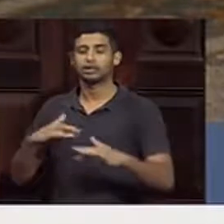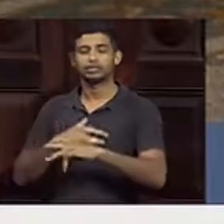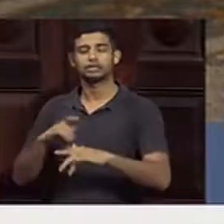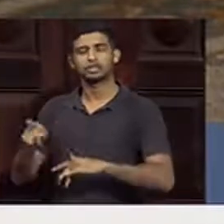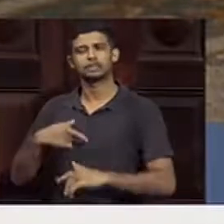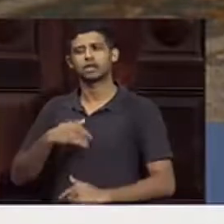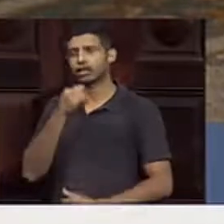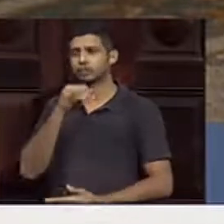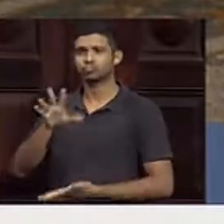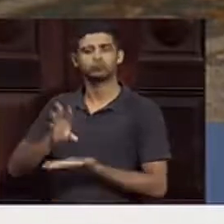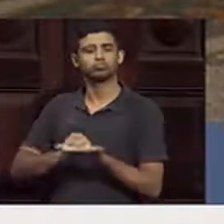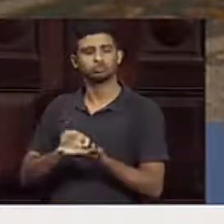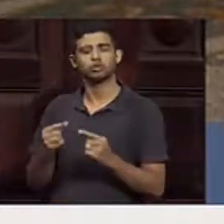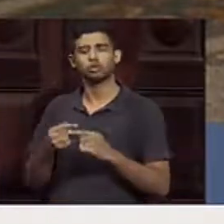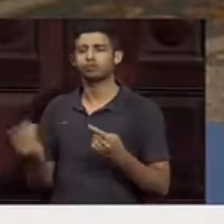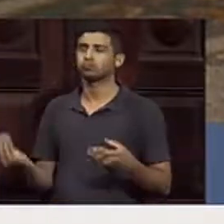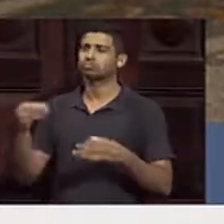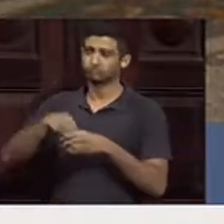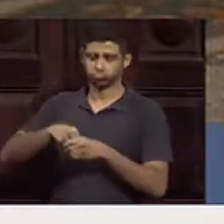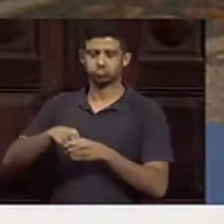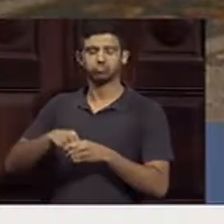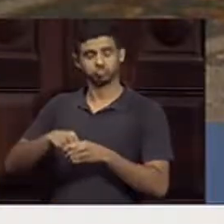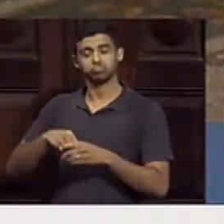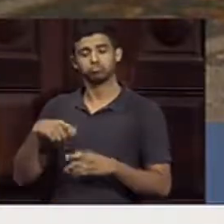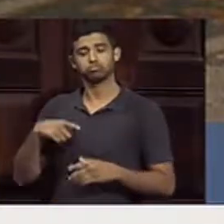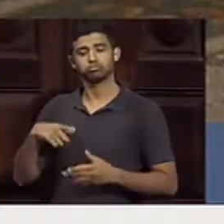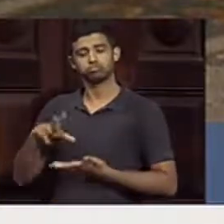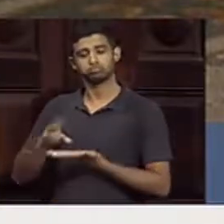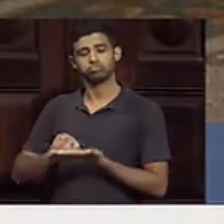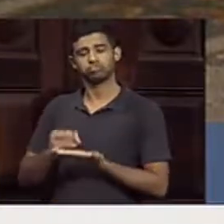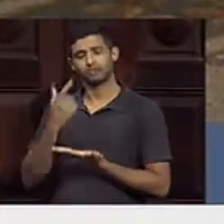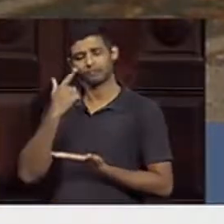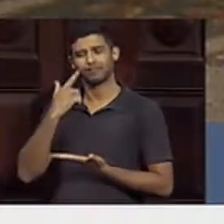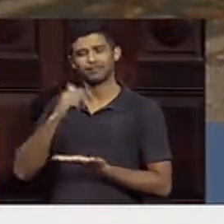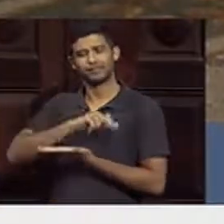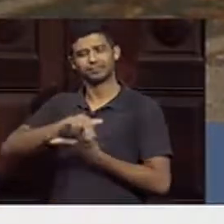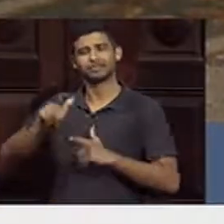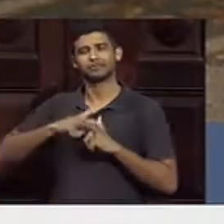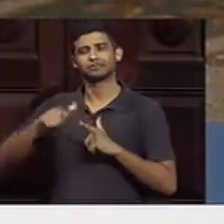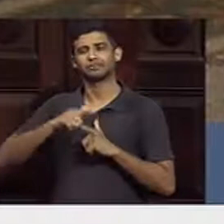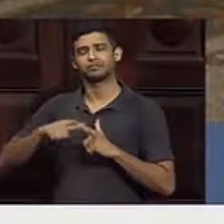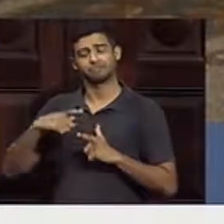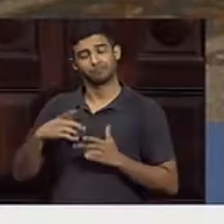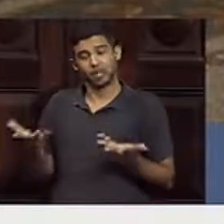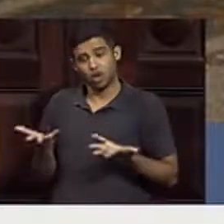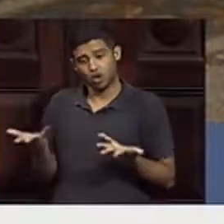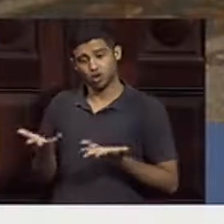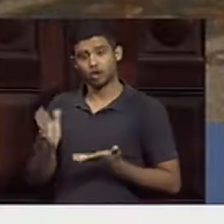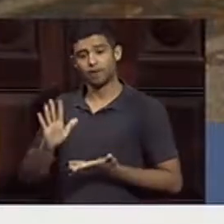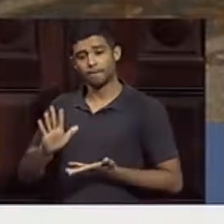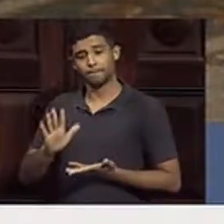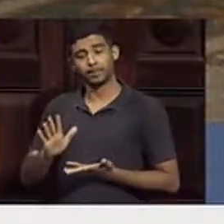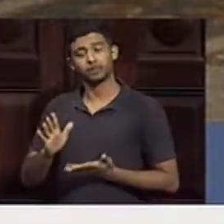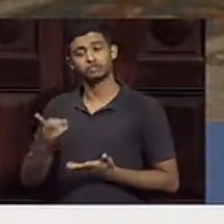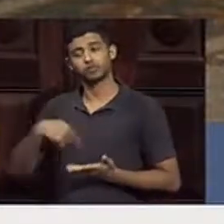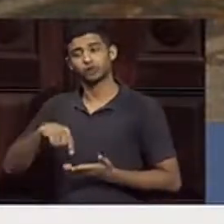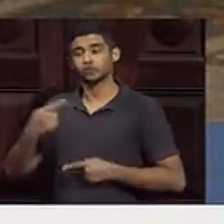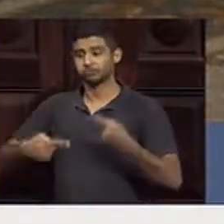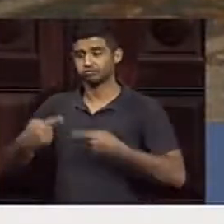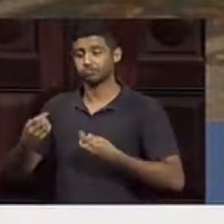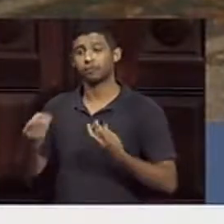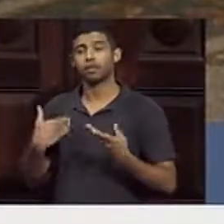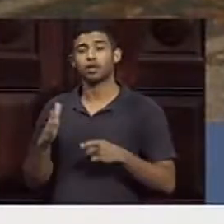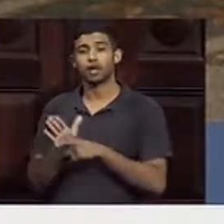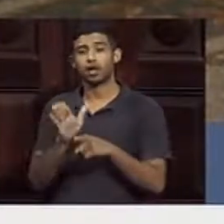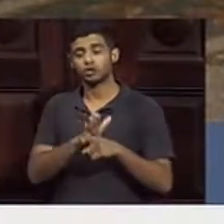modelo de inclusão, pode estar passando por problemas nesse momento, e precisamos abrir o debate até